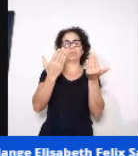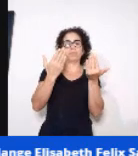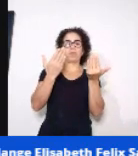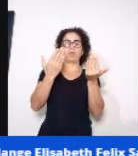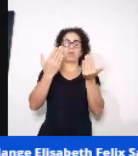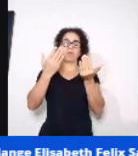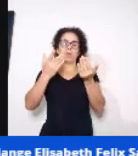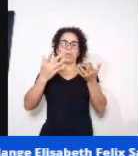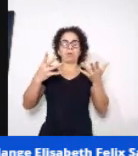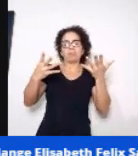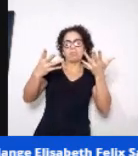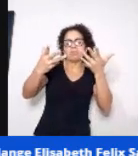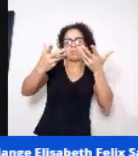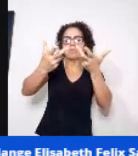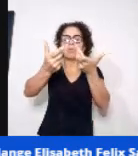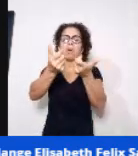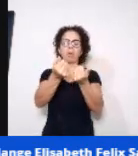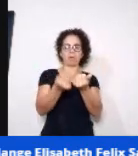generalizar,